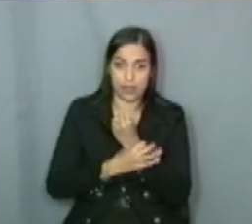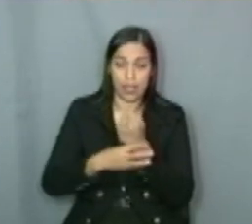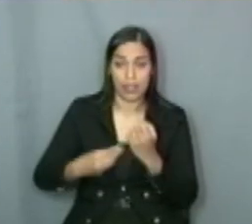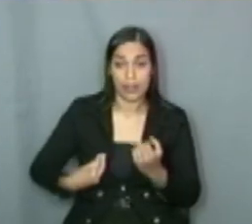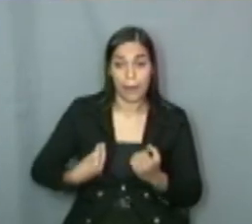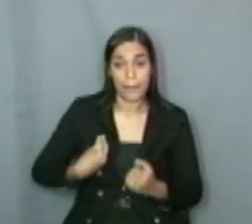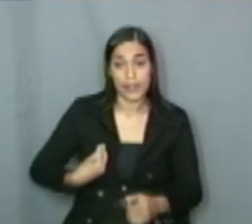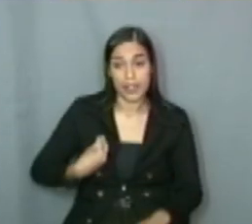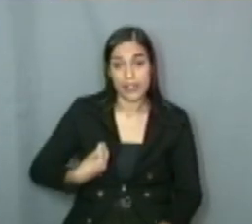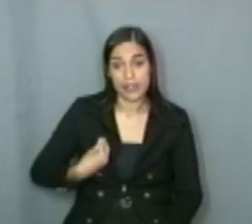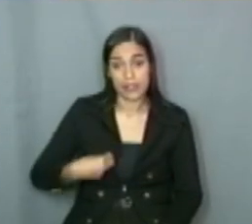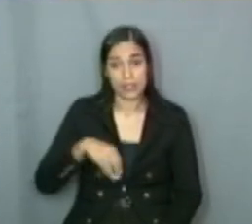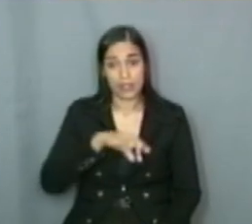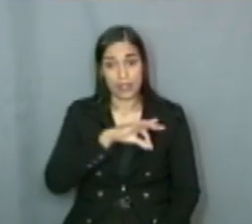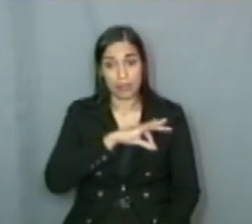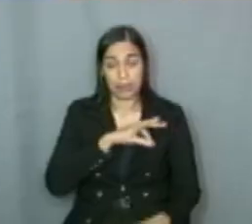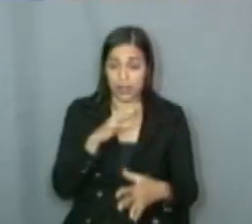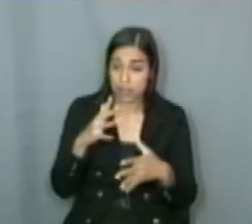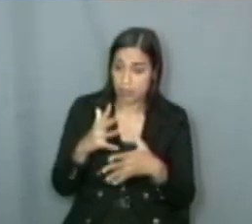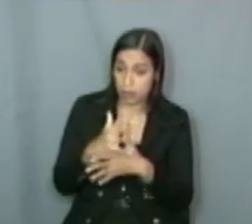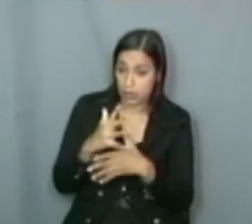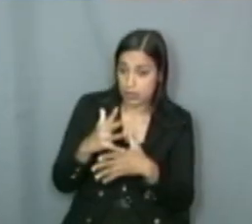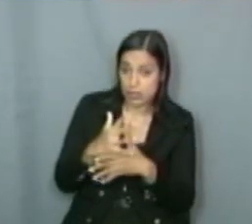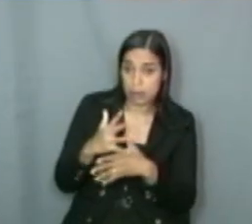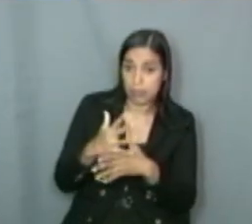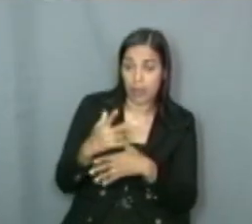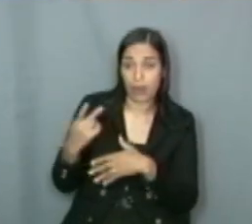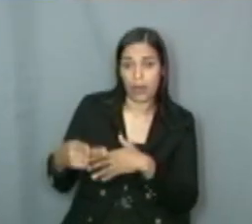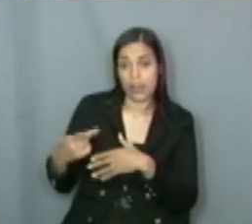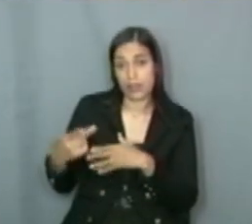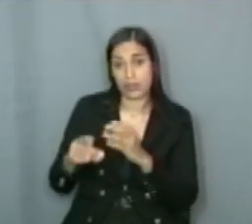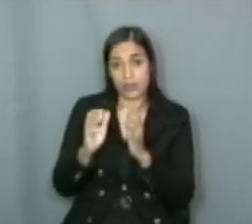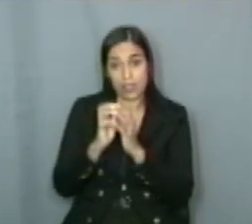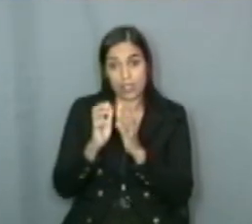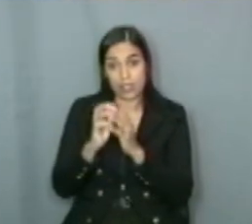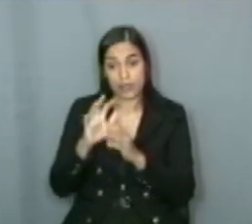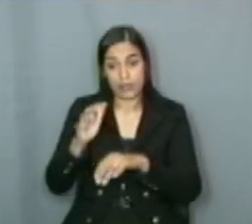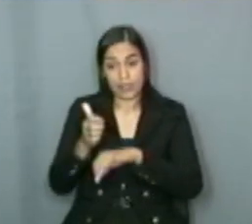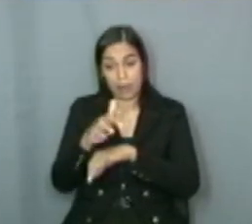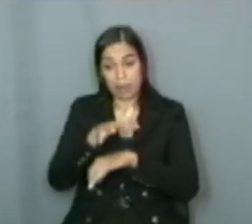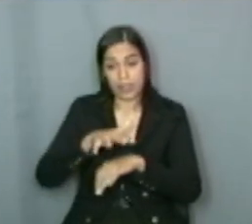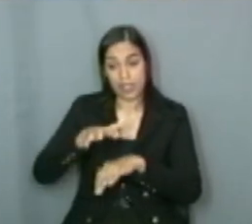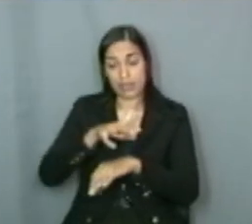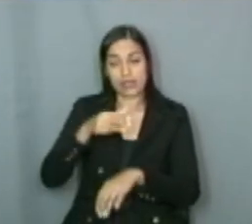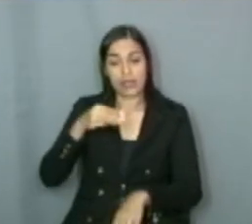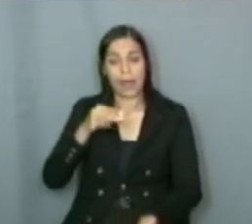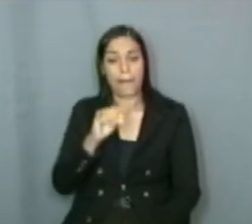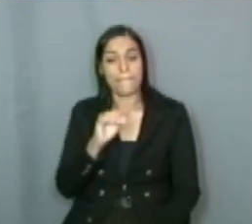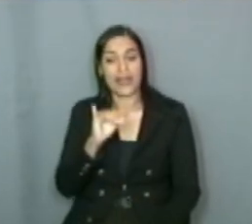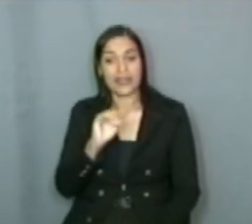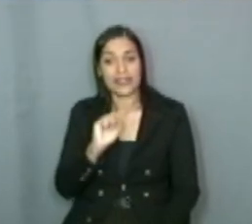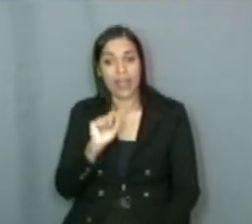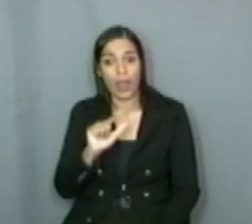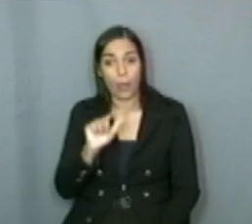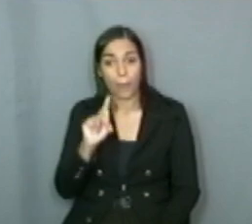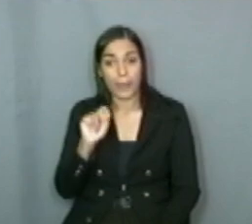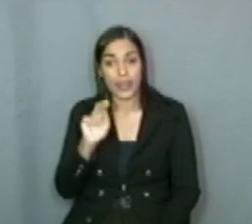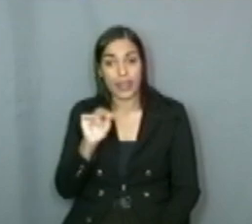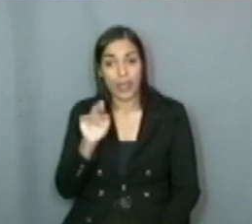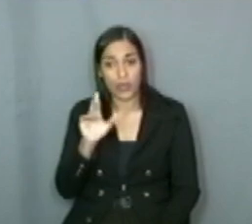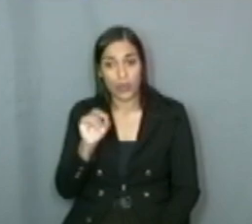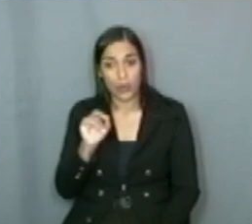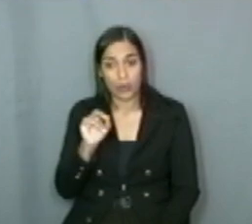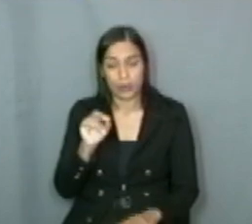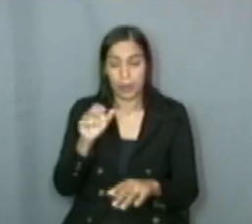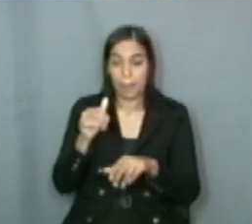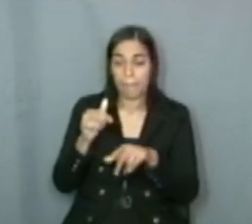da Polícia Municipal do Recife na Praça Maciel Pinheiro, no bairro da Boa Vista. A Praça Maciel